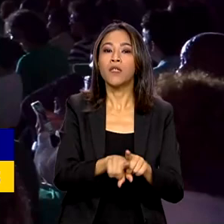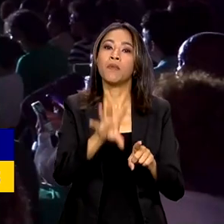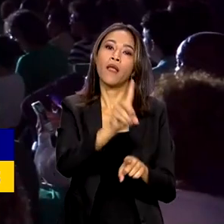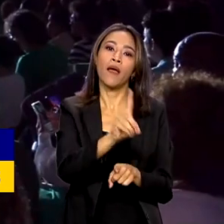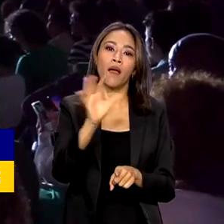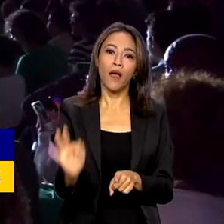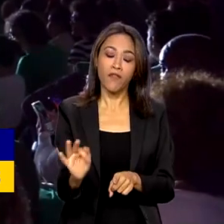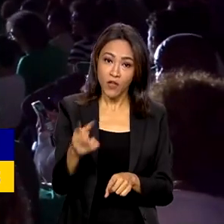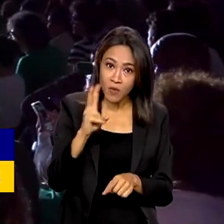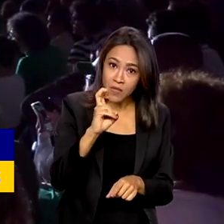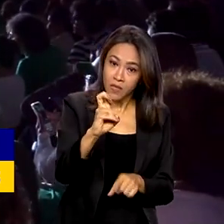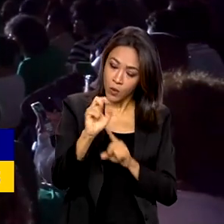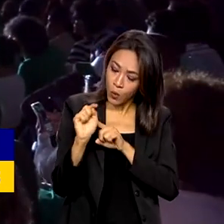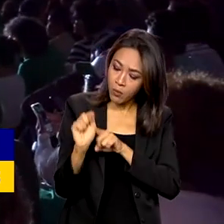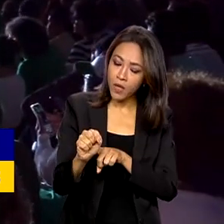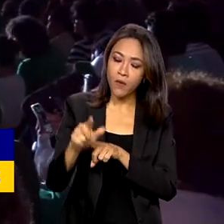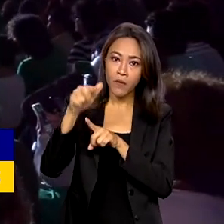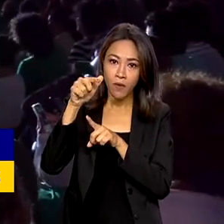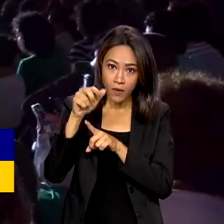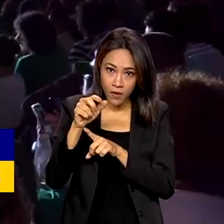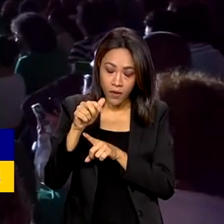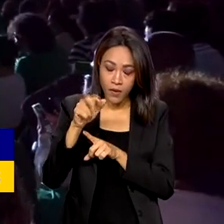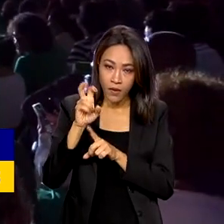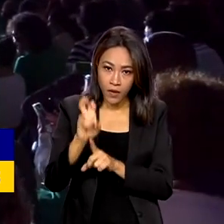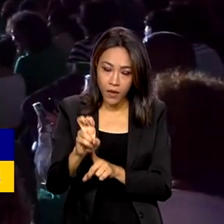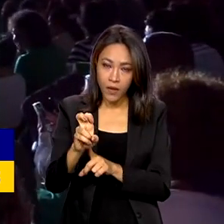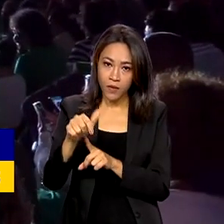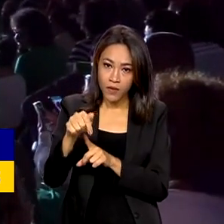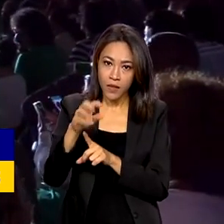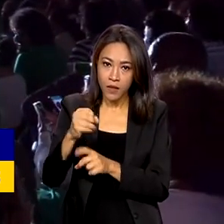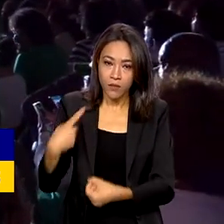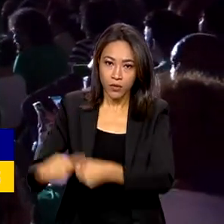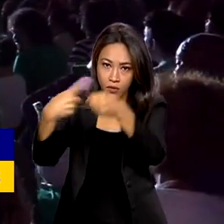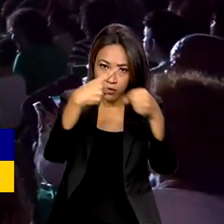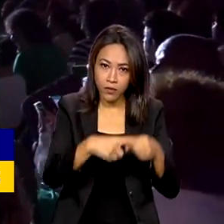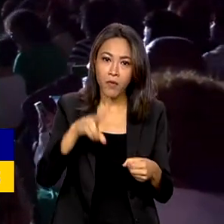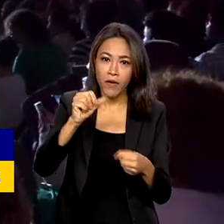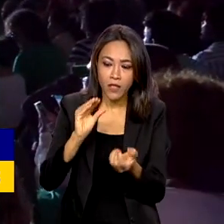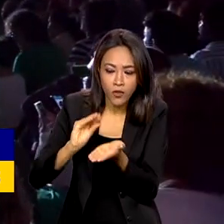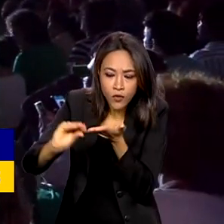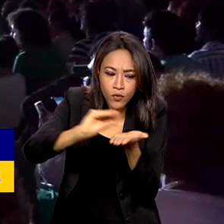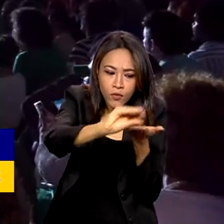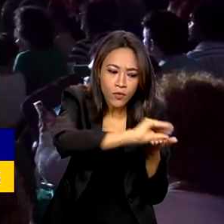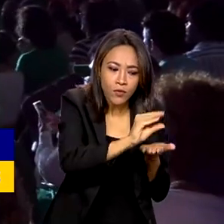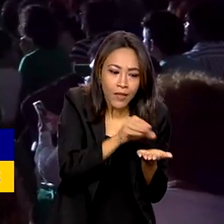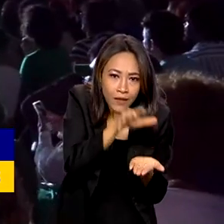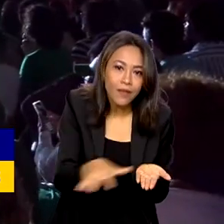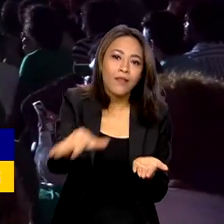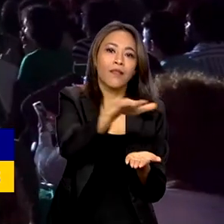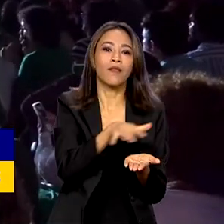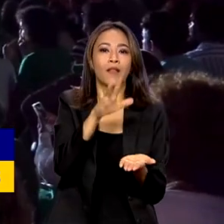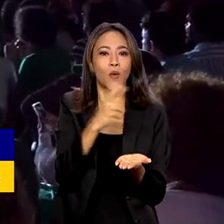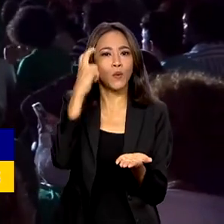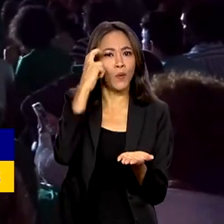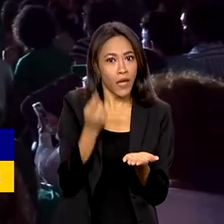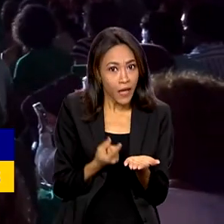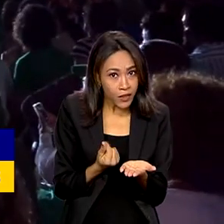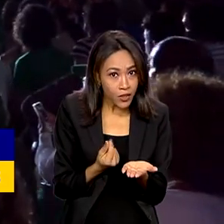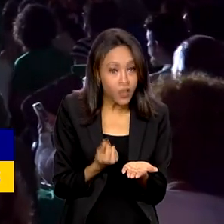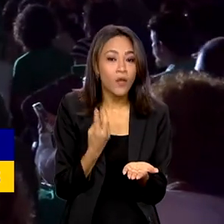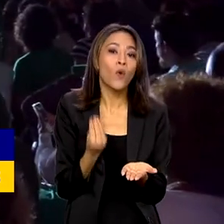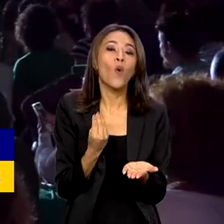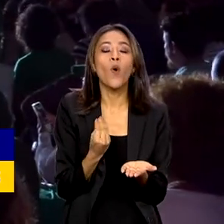e os 5.570 municípios para serem investidos no setor cultural. O repasse será feito por